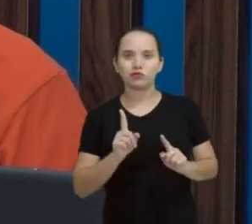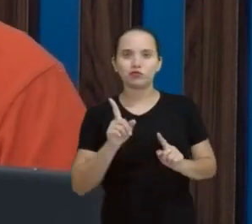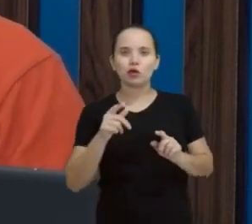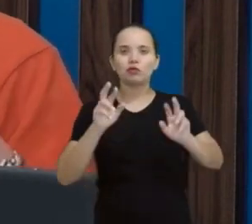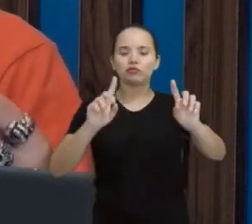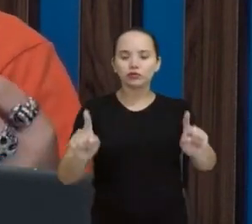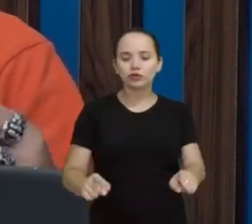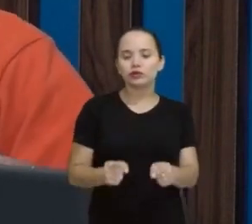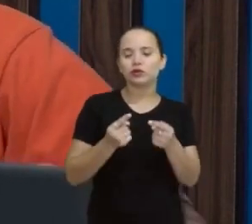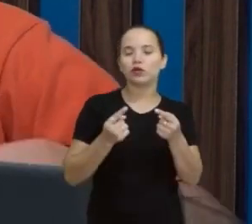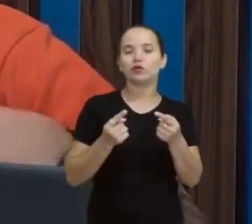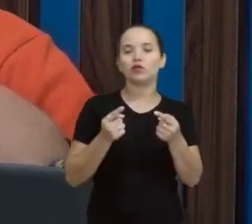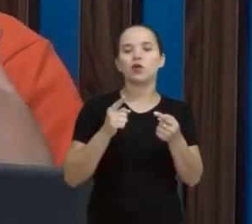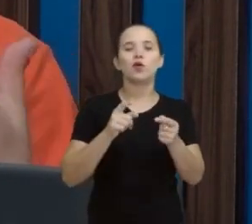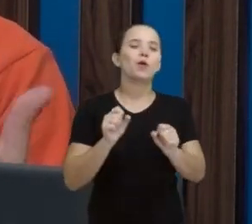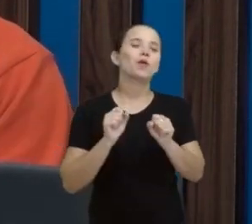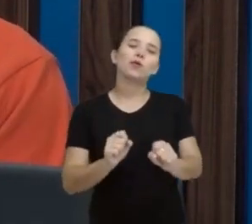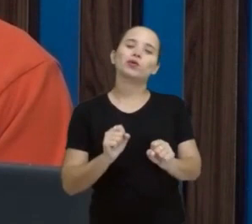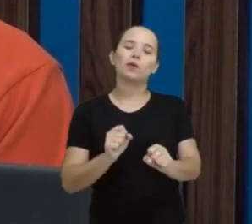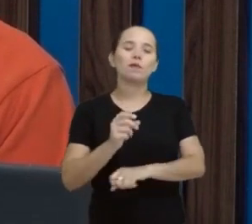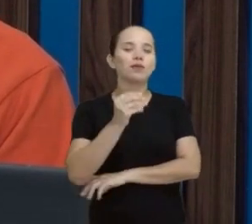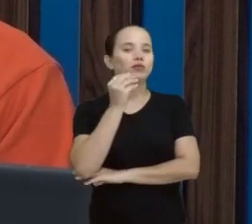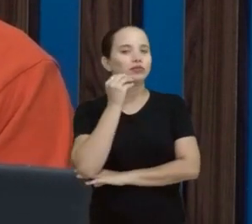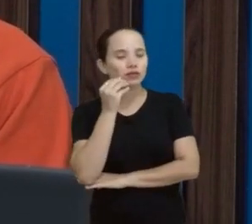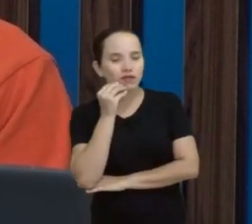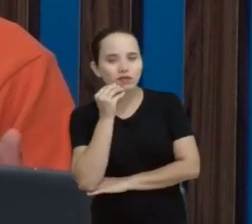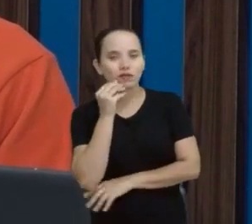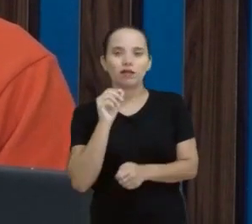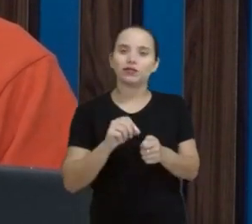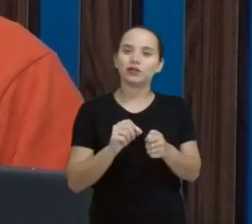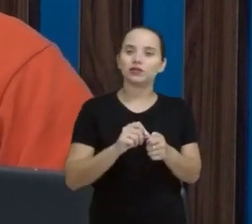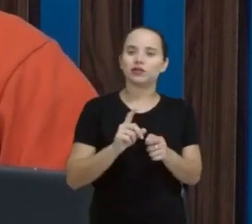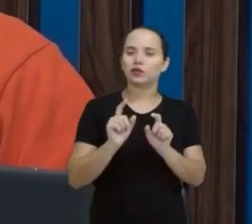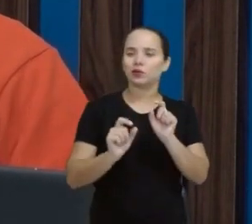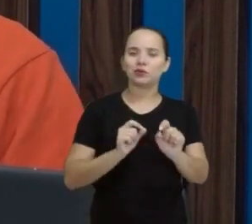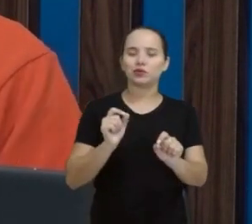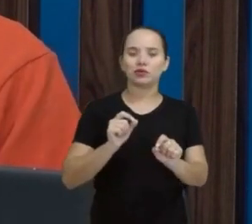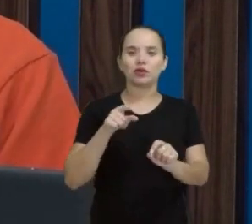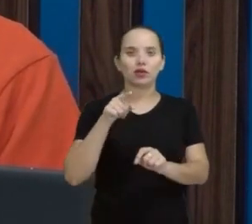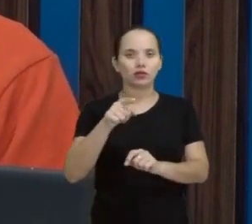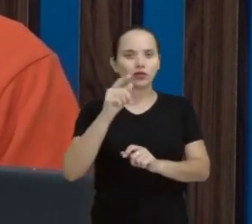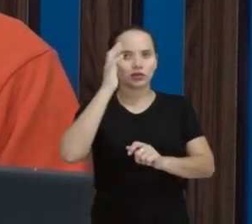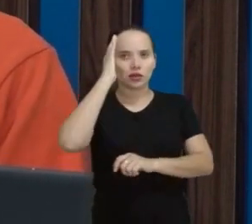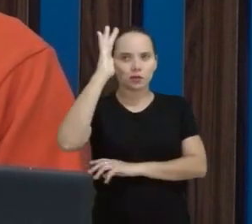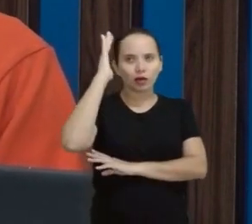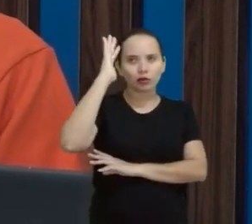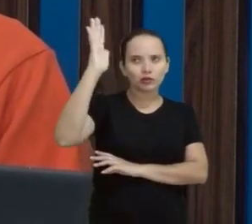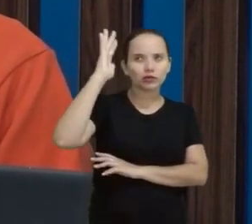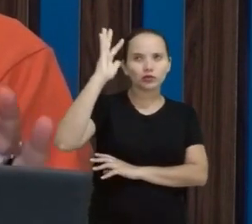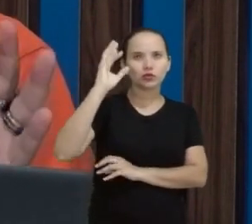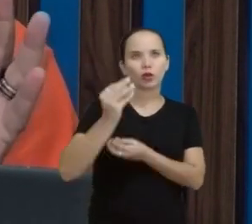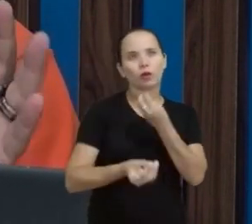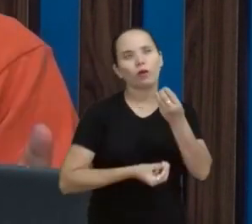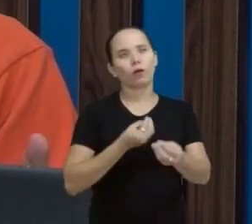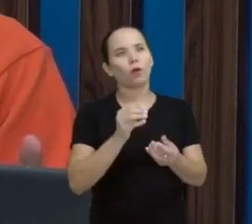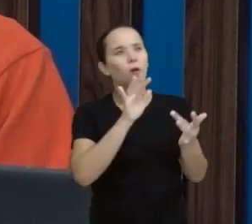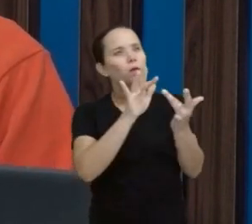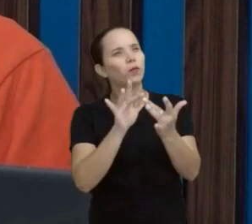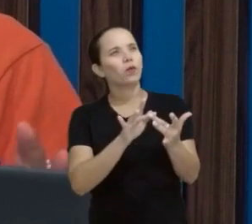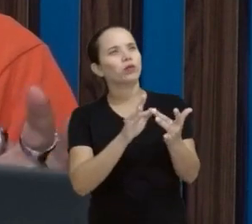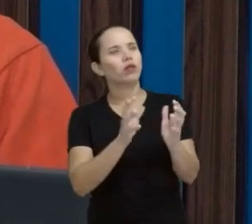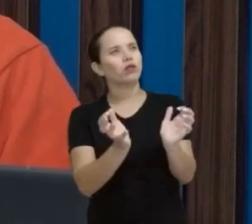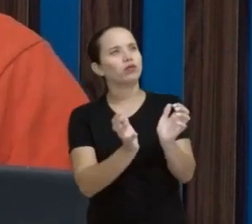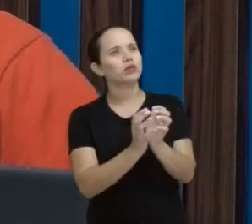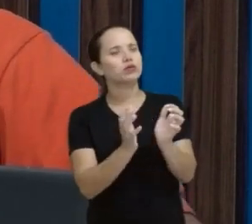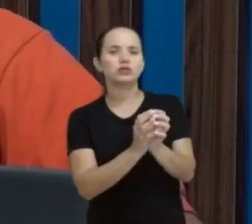desafio que você pode tentar fazer aí, que é o seguinte, é você imaginar como é que esse Conecta Recife